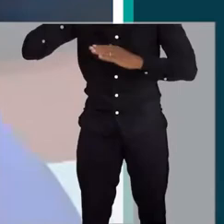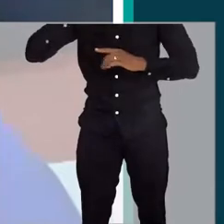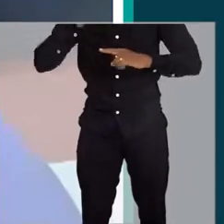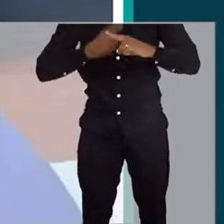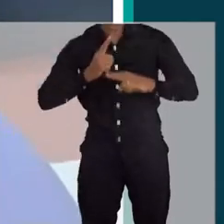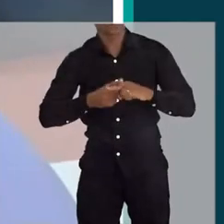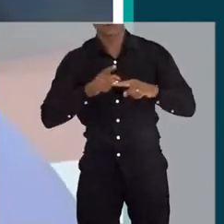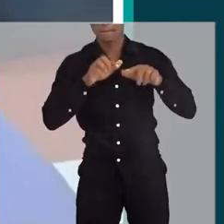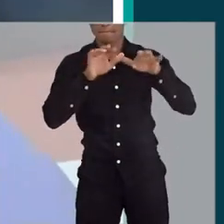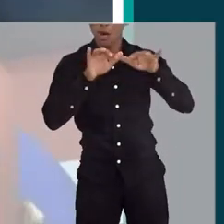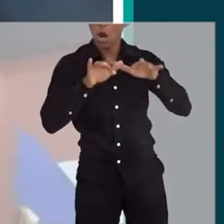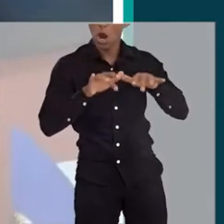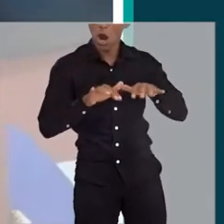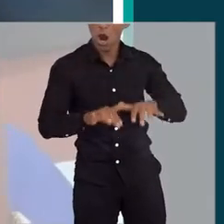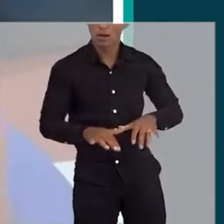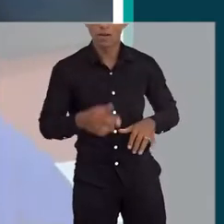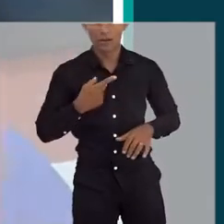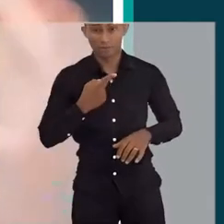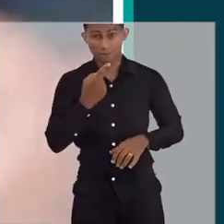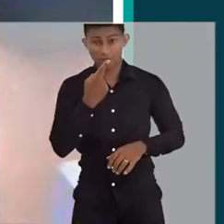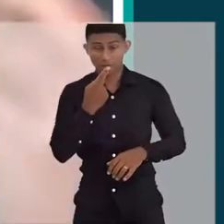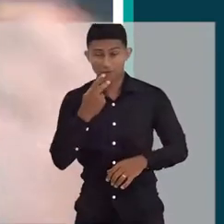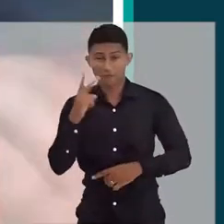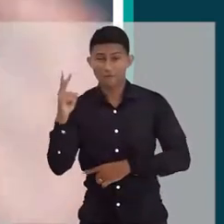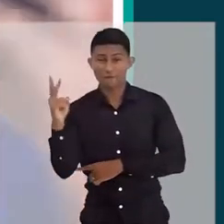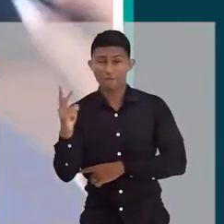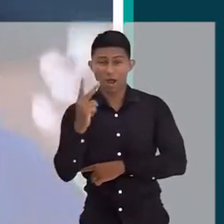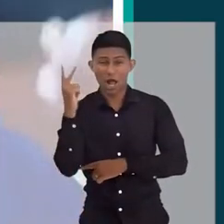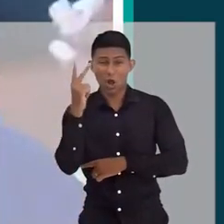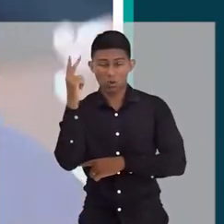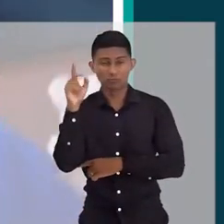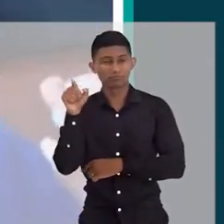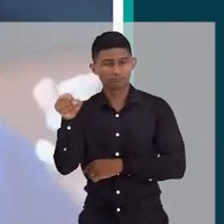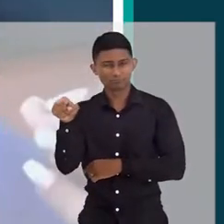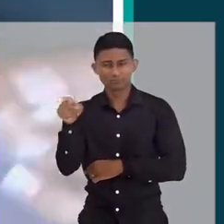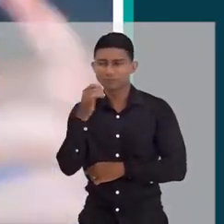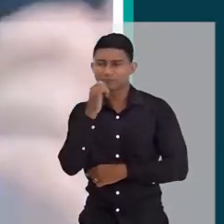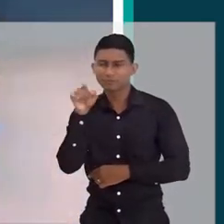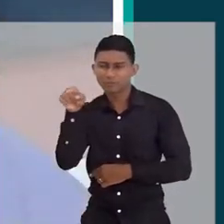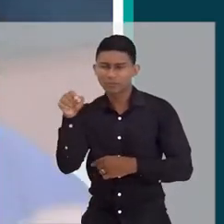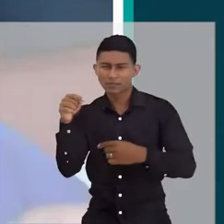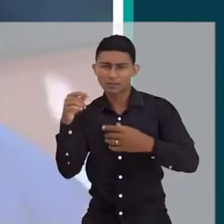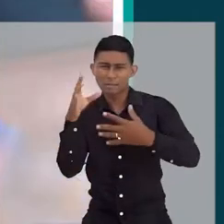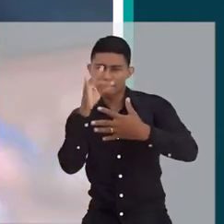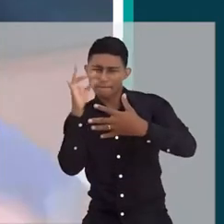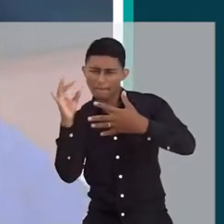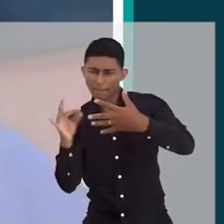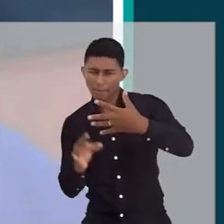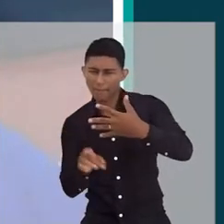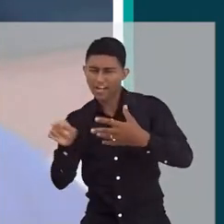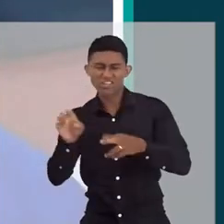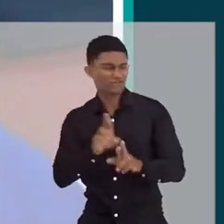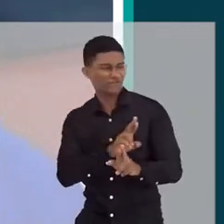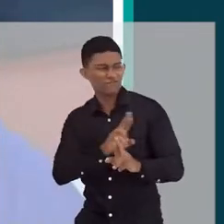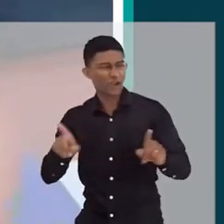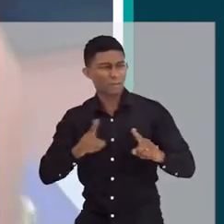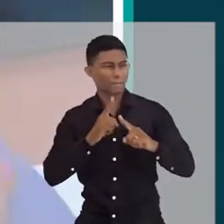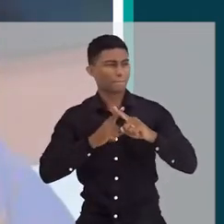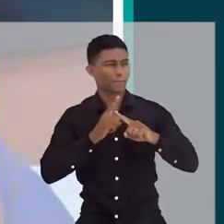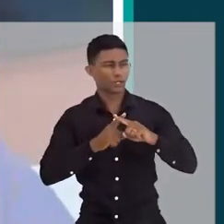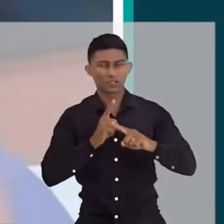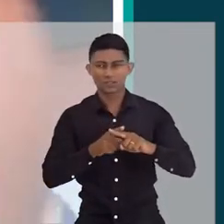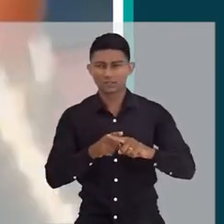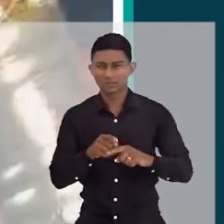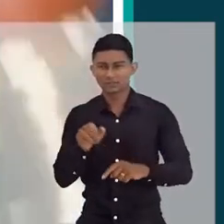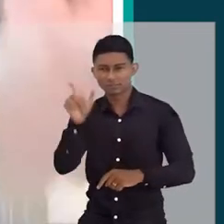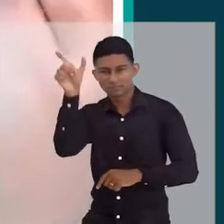falo de valor, quais são as características que faz daquele criador um diferencial? Eu